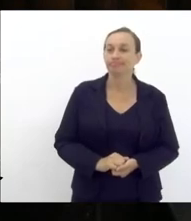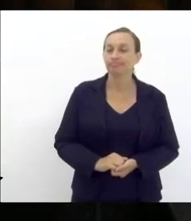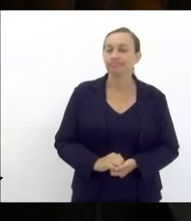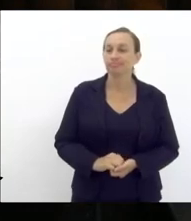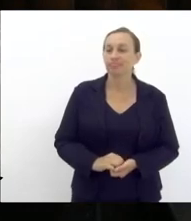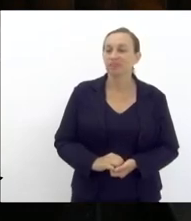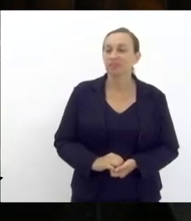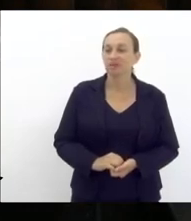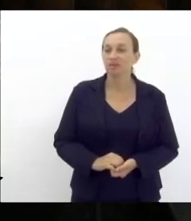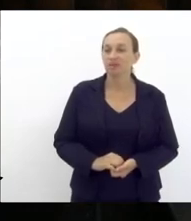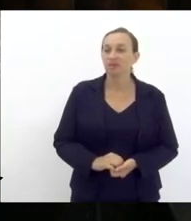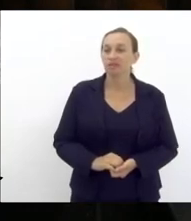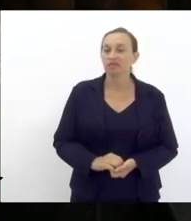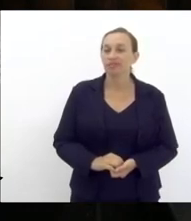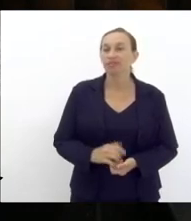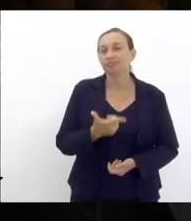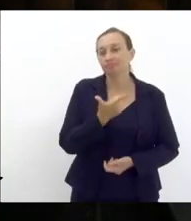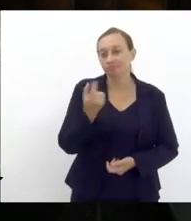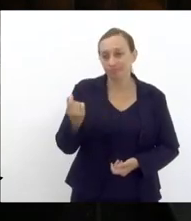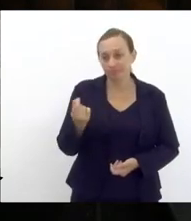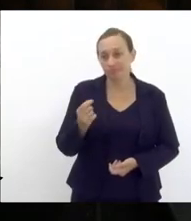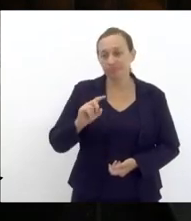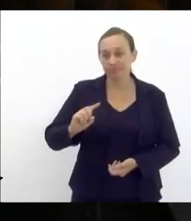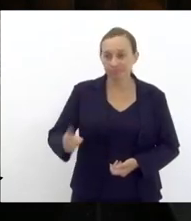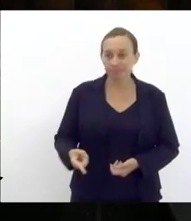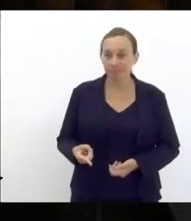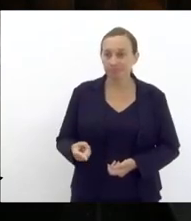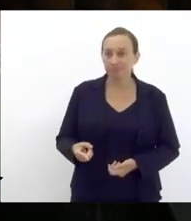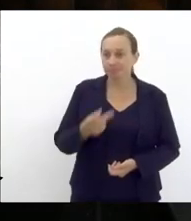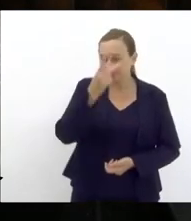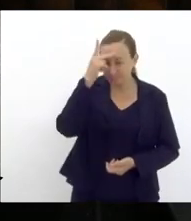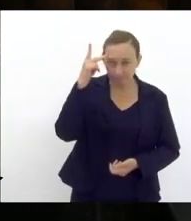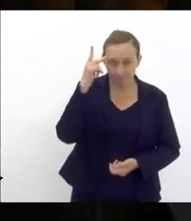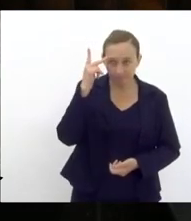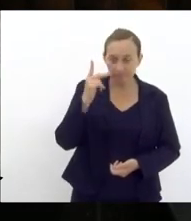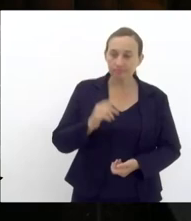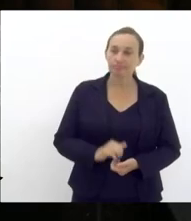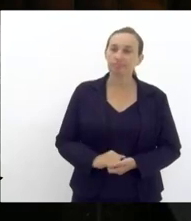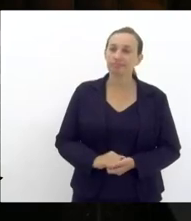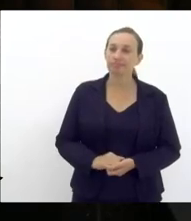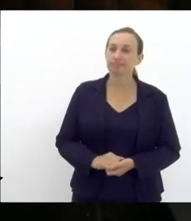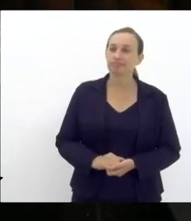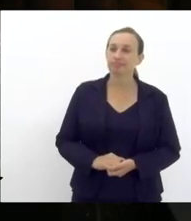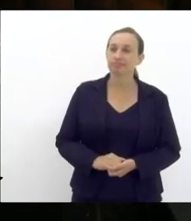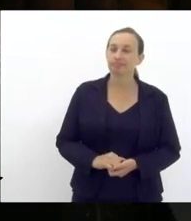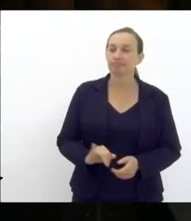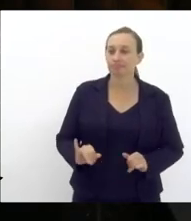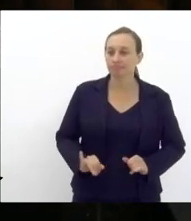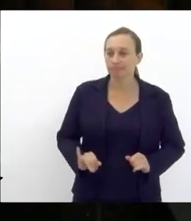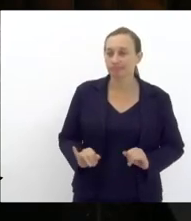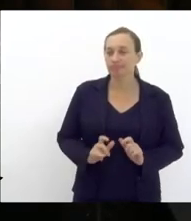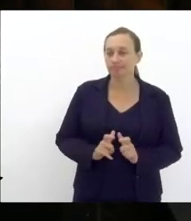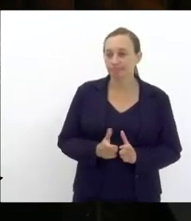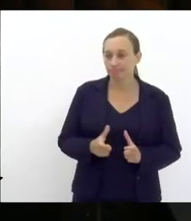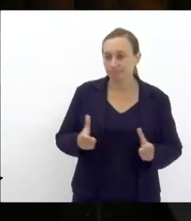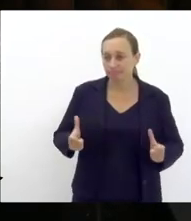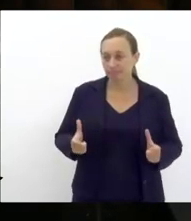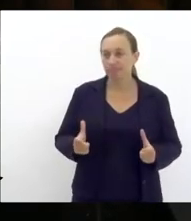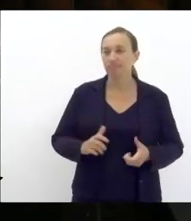e com 200 milhões de habitantes essa barbárie se agravou